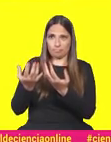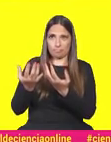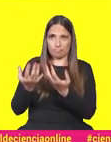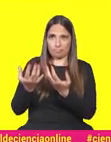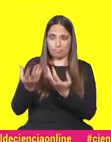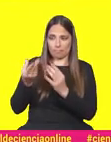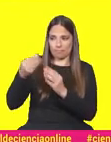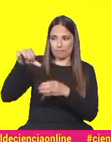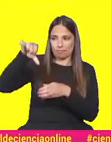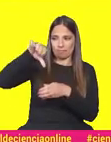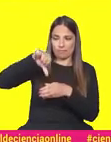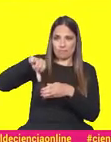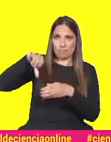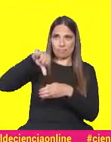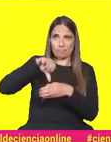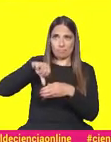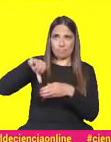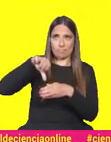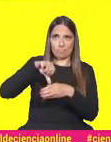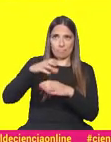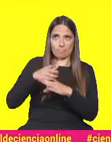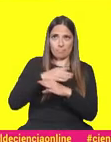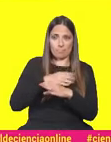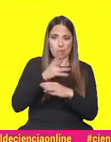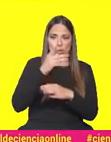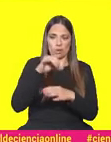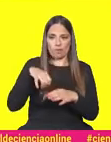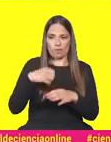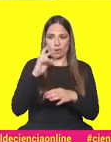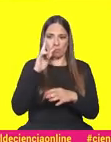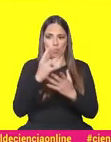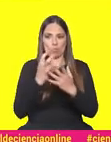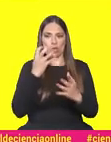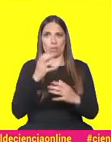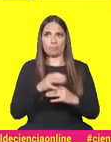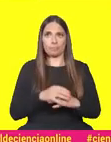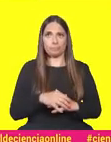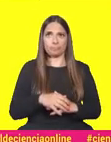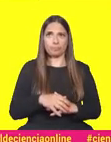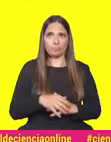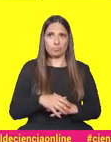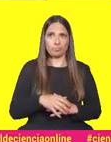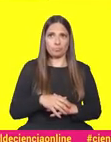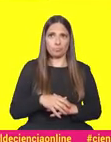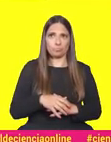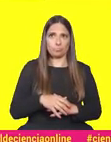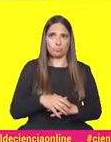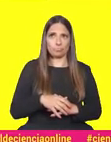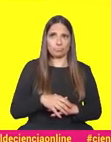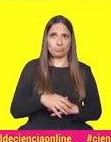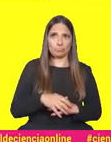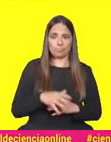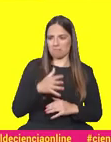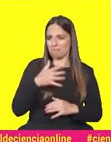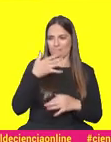Vou acrescentar vinho de água parada com 40 minutos para vocês verem o melhor processo. É impossível, Alexandra. Não estou a ver como é que vai também fazer não isso. Acreditamos, não